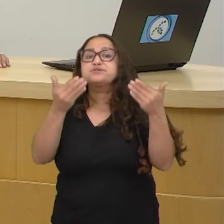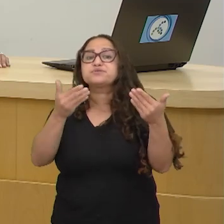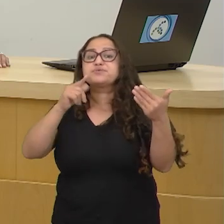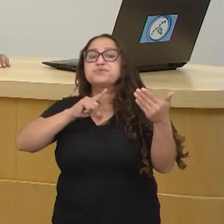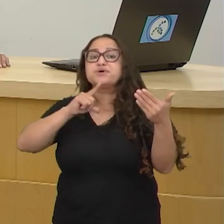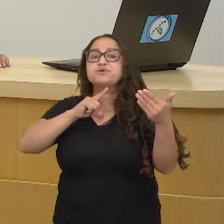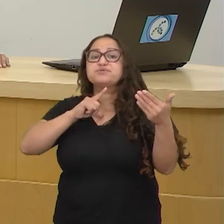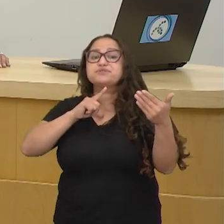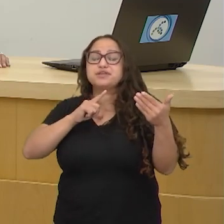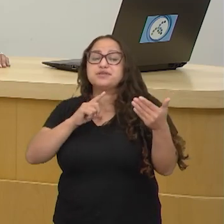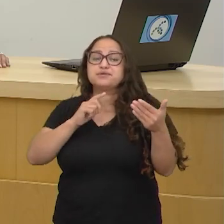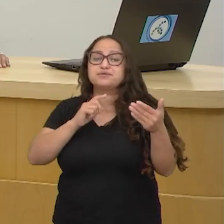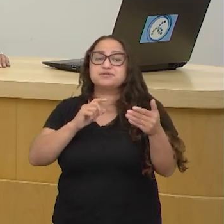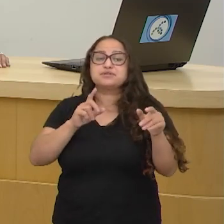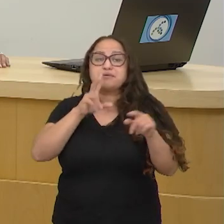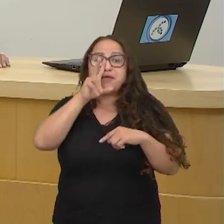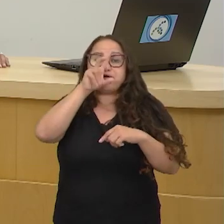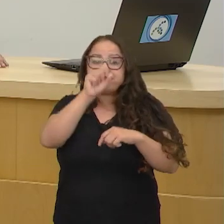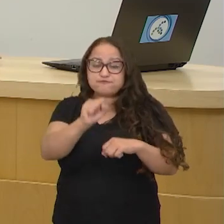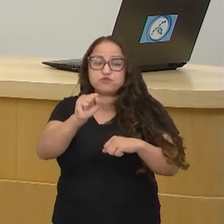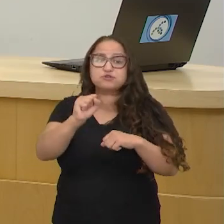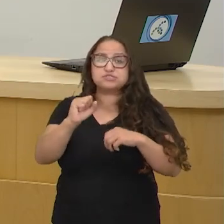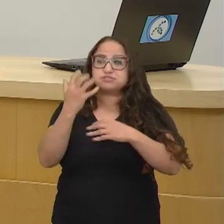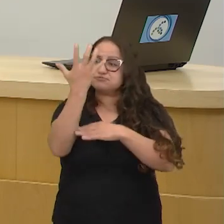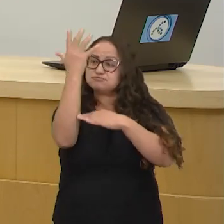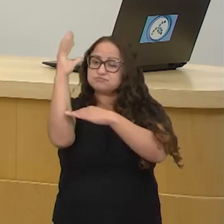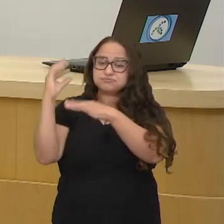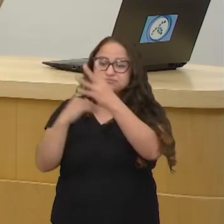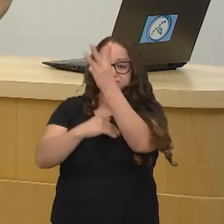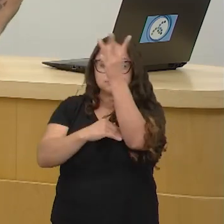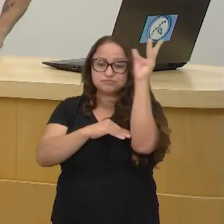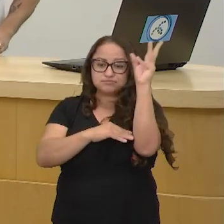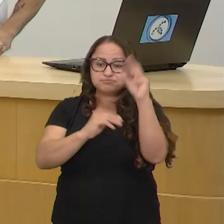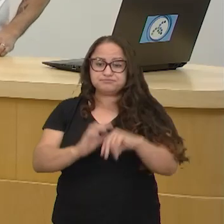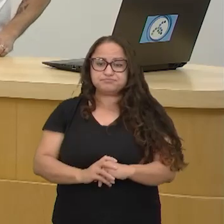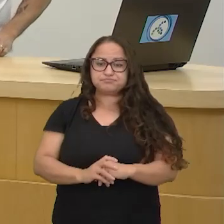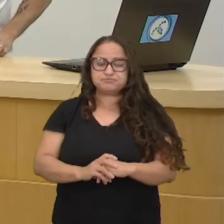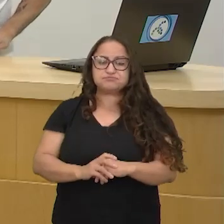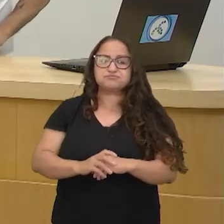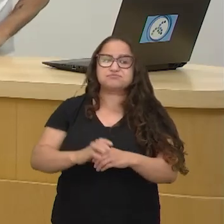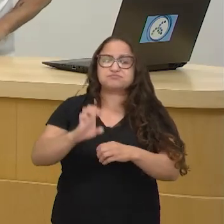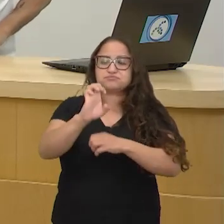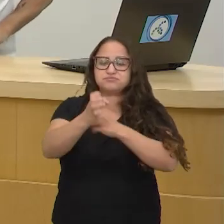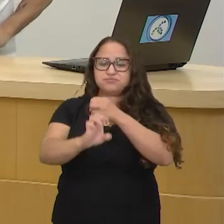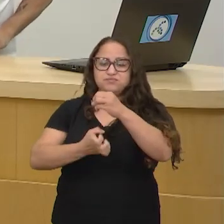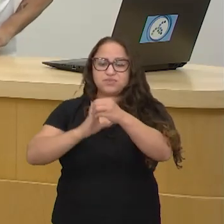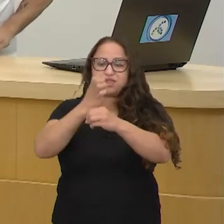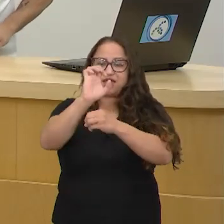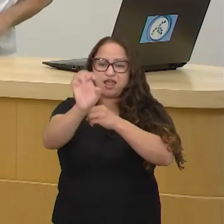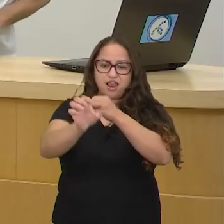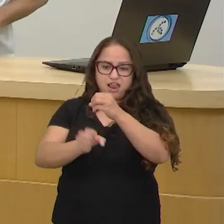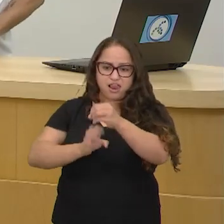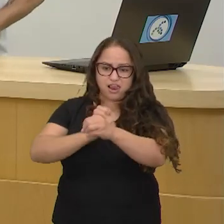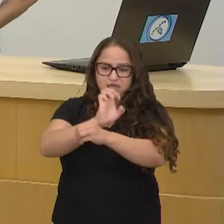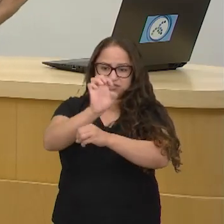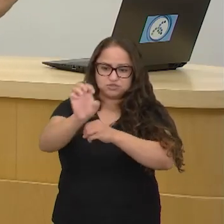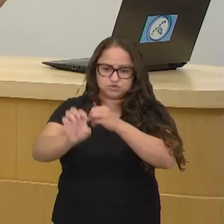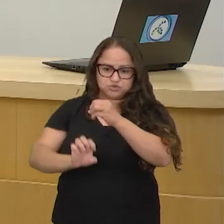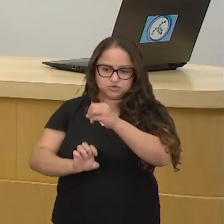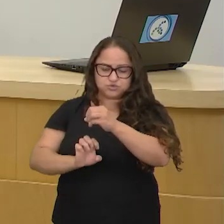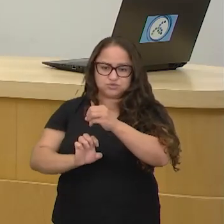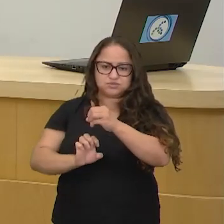na estabilidade do núcleo e das forças fundamentais da natureza. Isso aí. Os elétrons, é isso aí, a professora Cátia colocou aqui os elétrons,